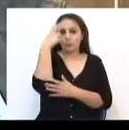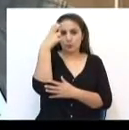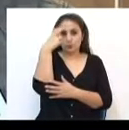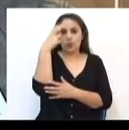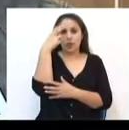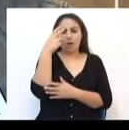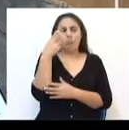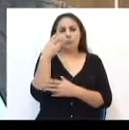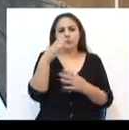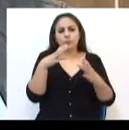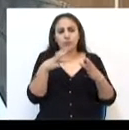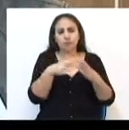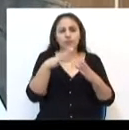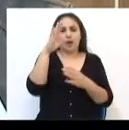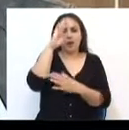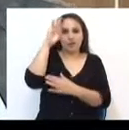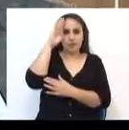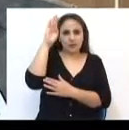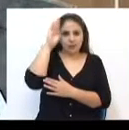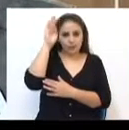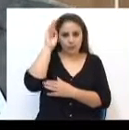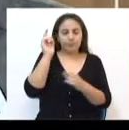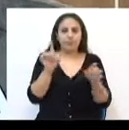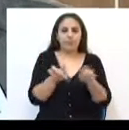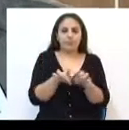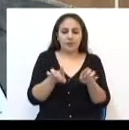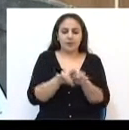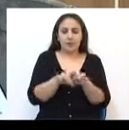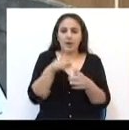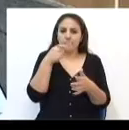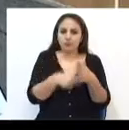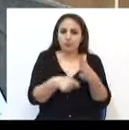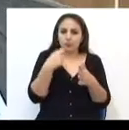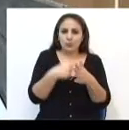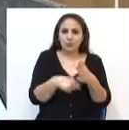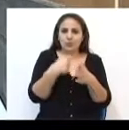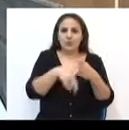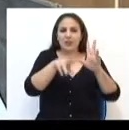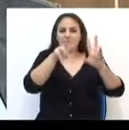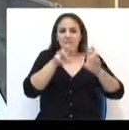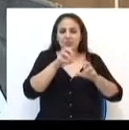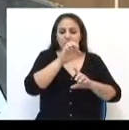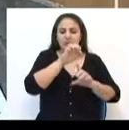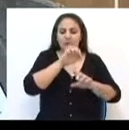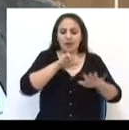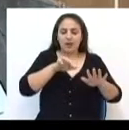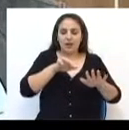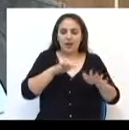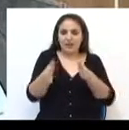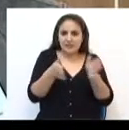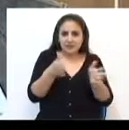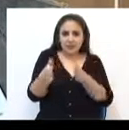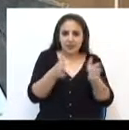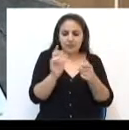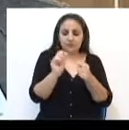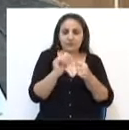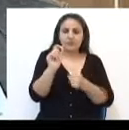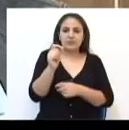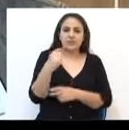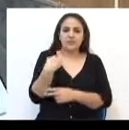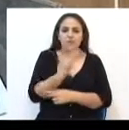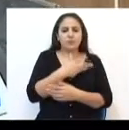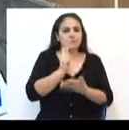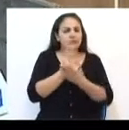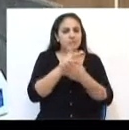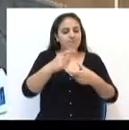cultural, do meio acadêmico, né, também a sua luta pelas questões da acessibilidade fez com que a gente se tornasse sempre